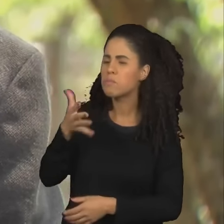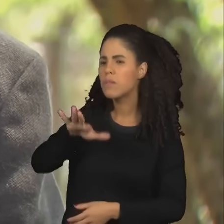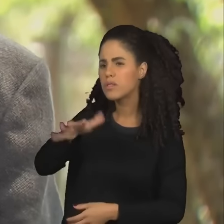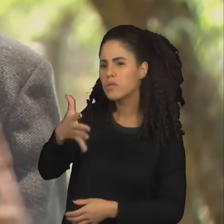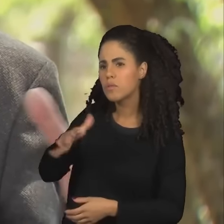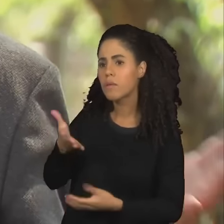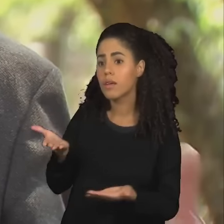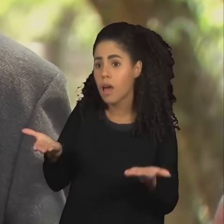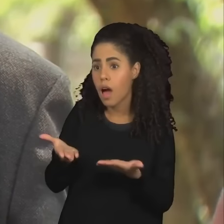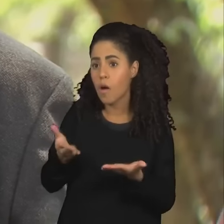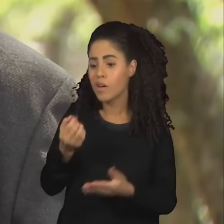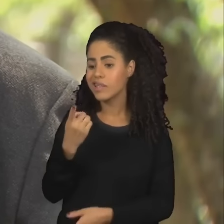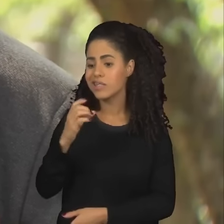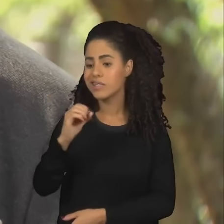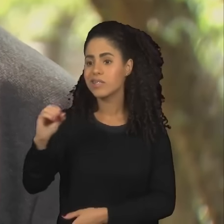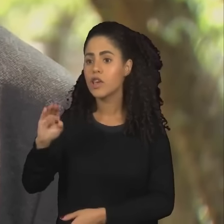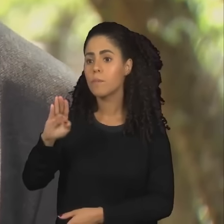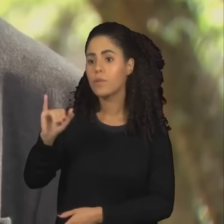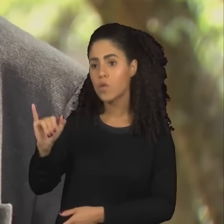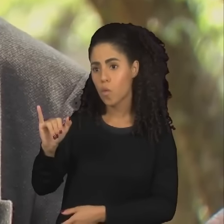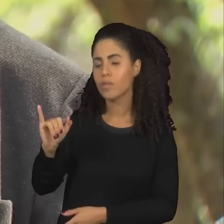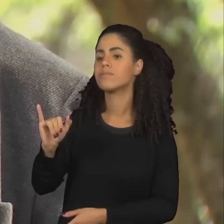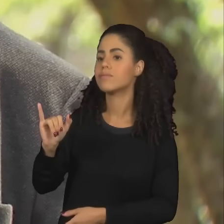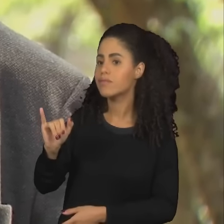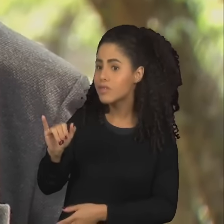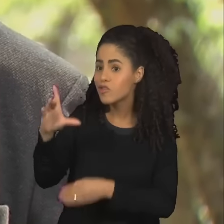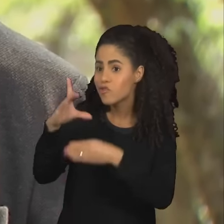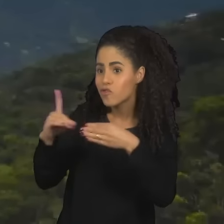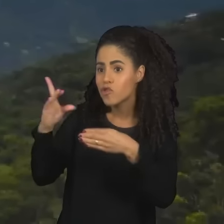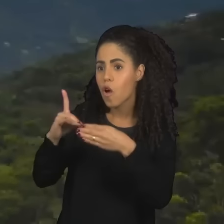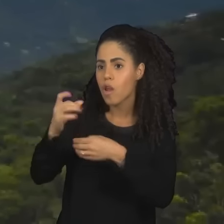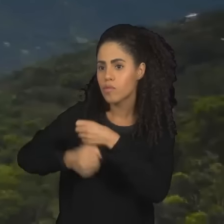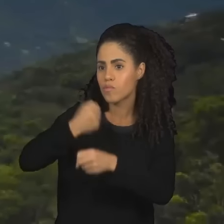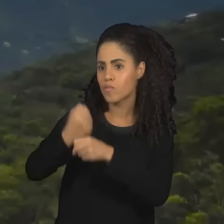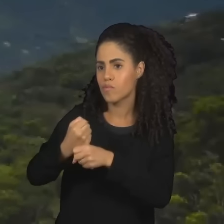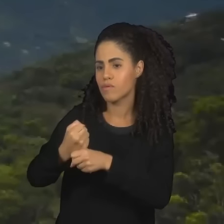estimado da ordem de 100 bilhões de dólares por ano.